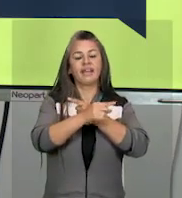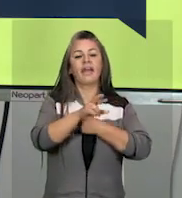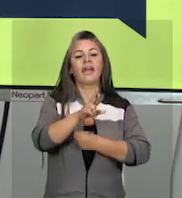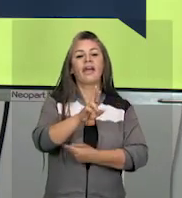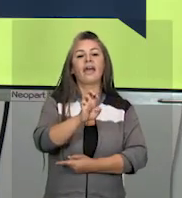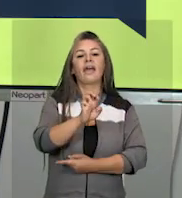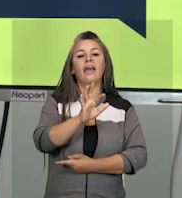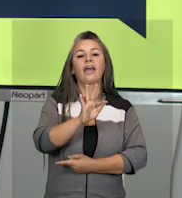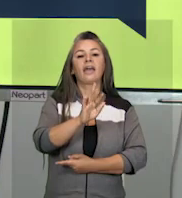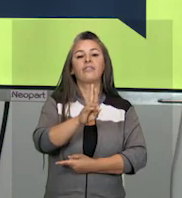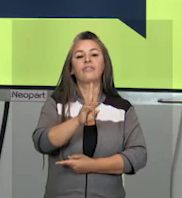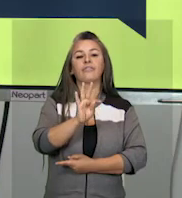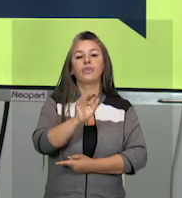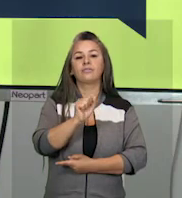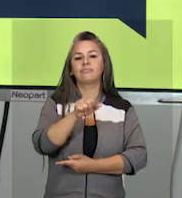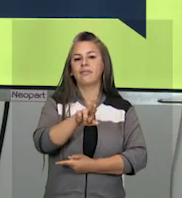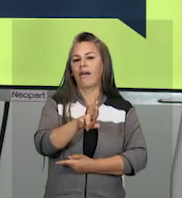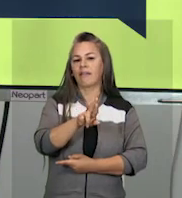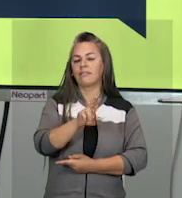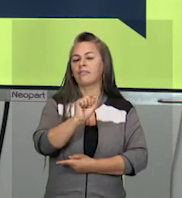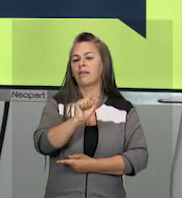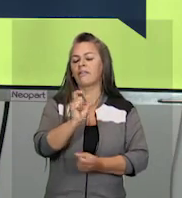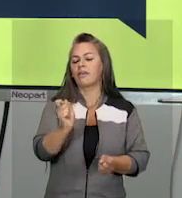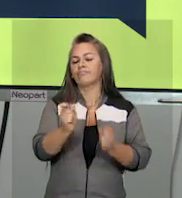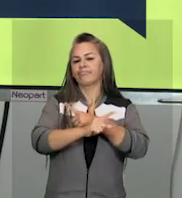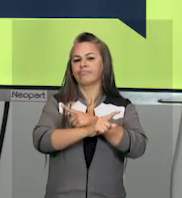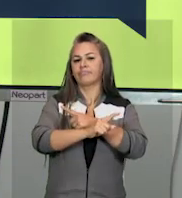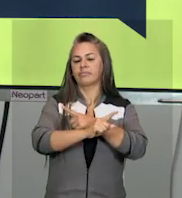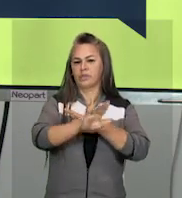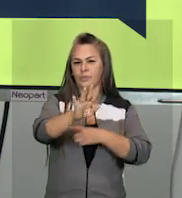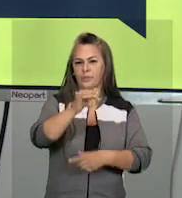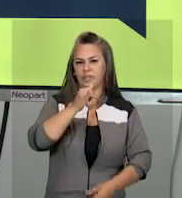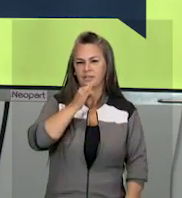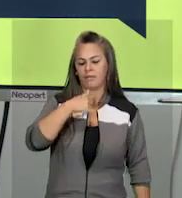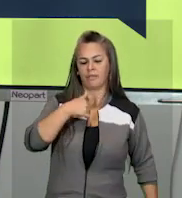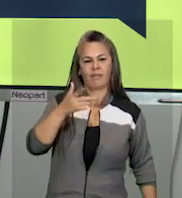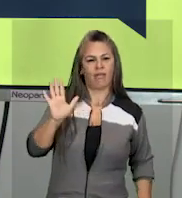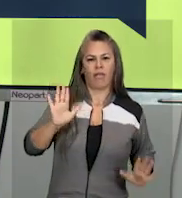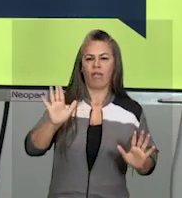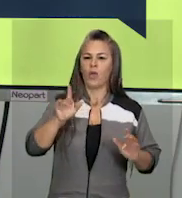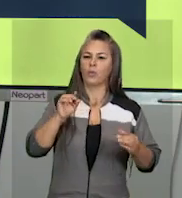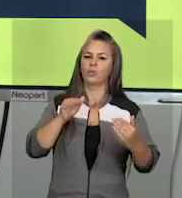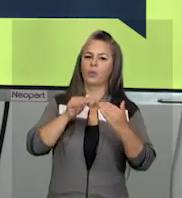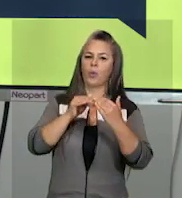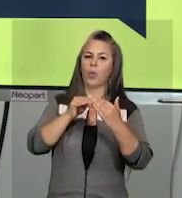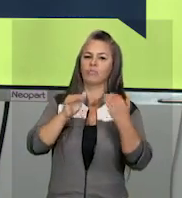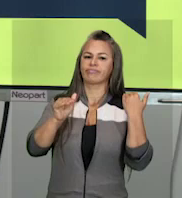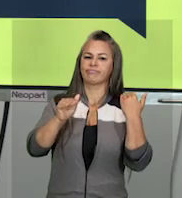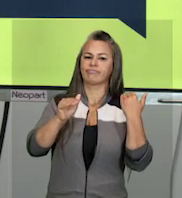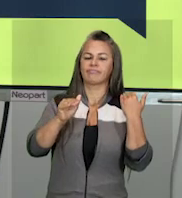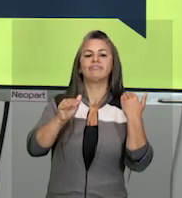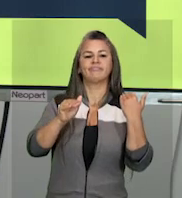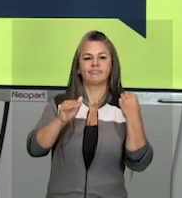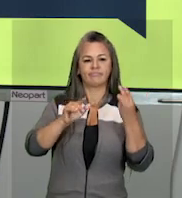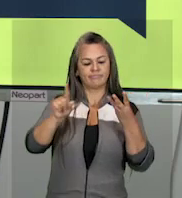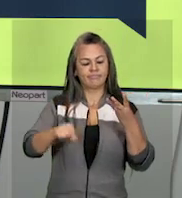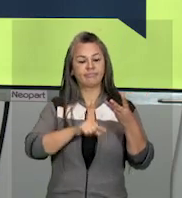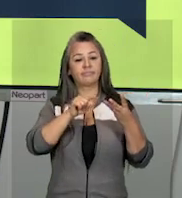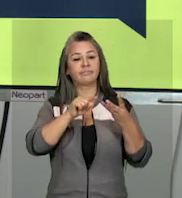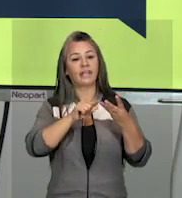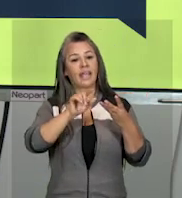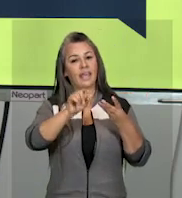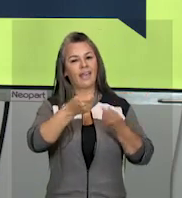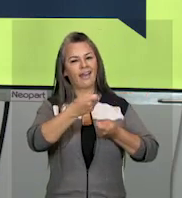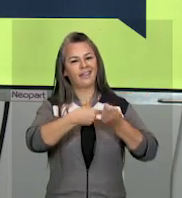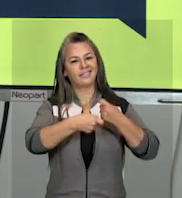sua ideia, eu não gostei dela, né? Eu não apoio a sua ideia, isso é refutar uma ideia. E a negociação, o que acontece o tempo todo,